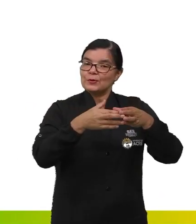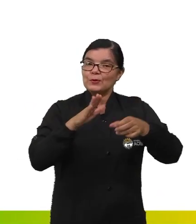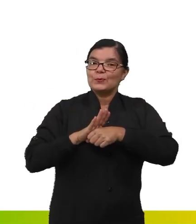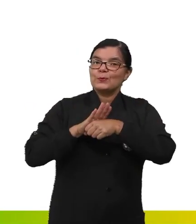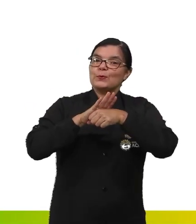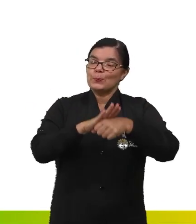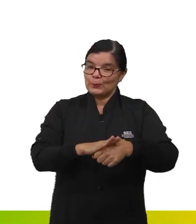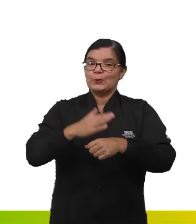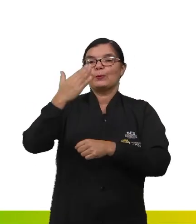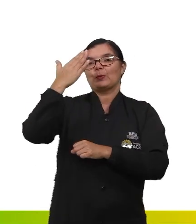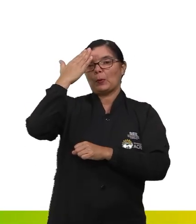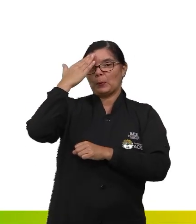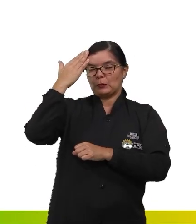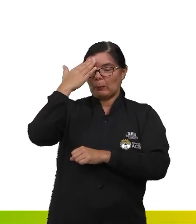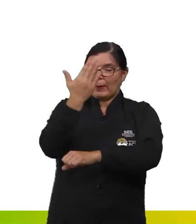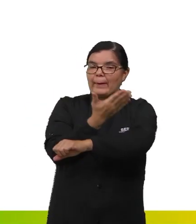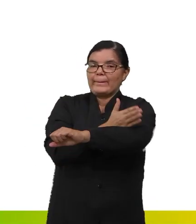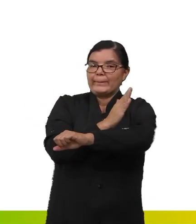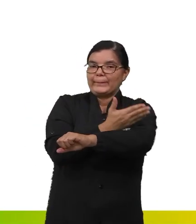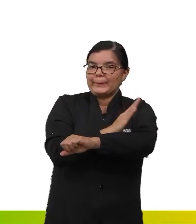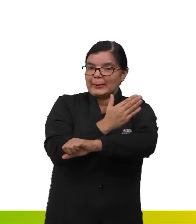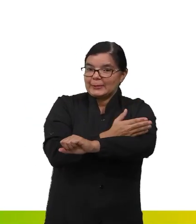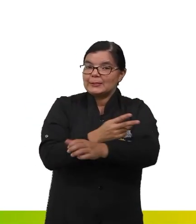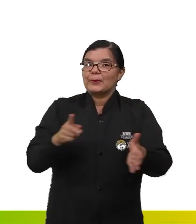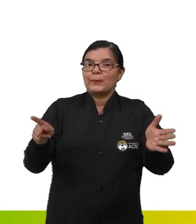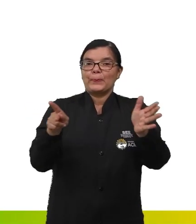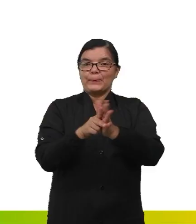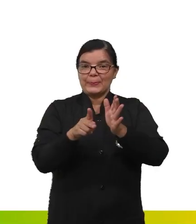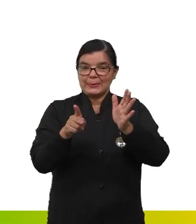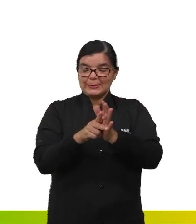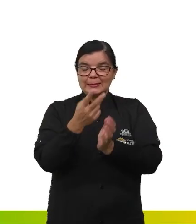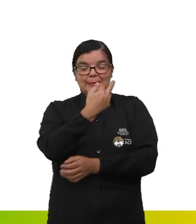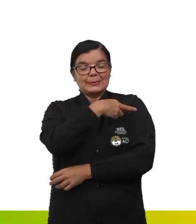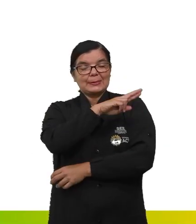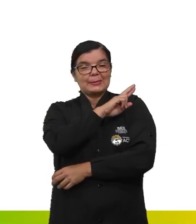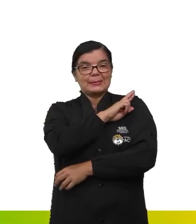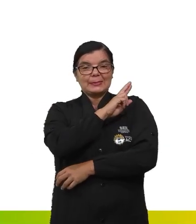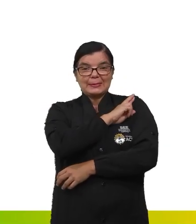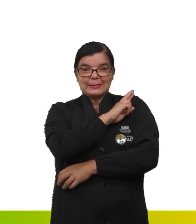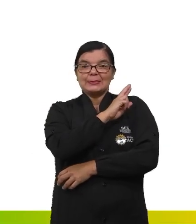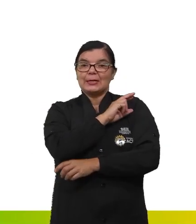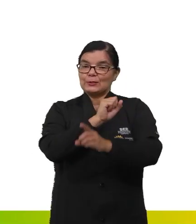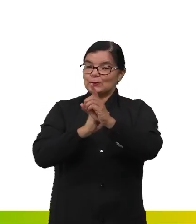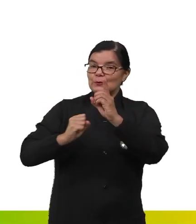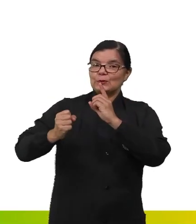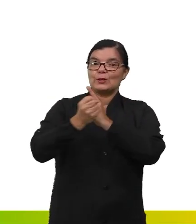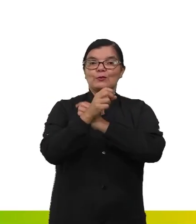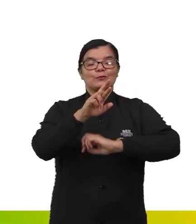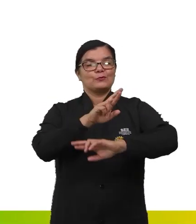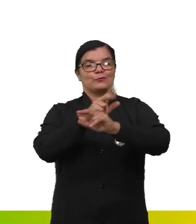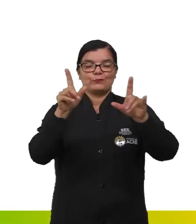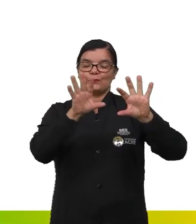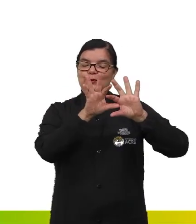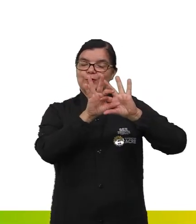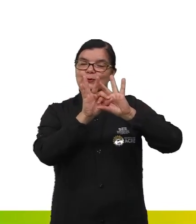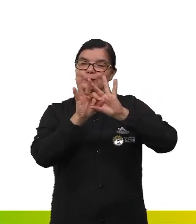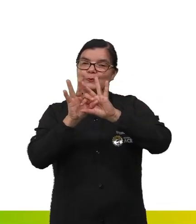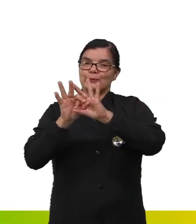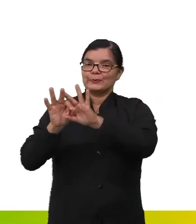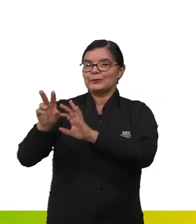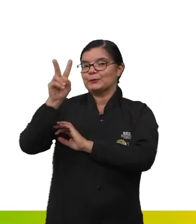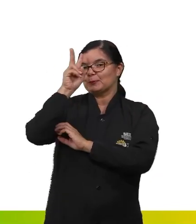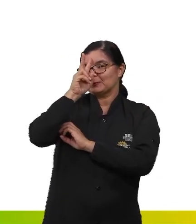e contribuindo para o entendimento e a prática da pertença e da responsabilidade social em